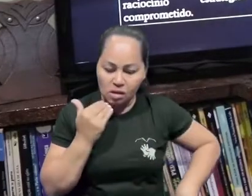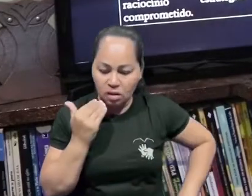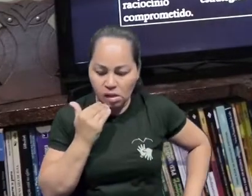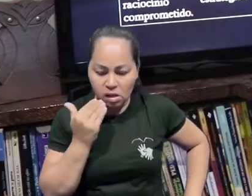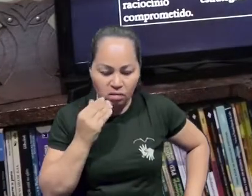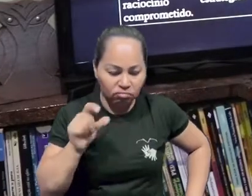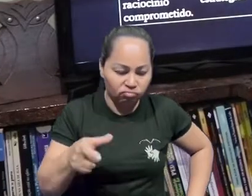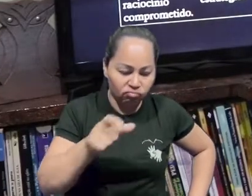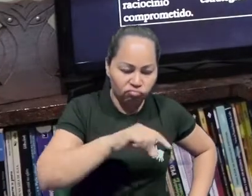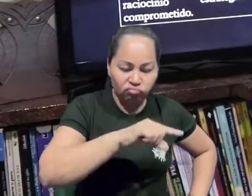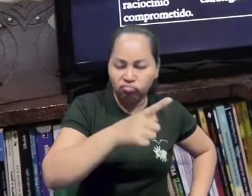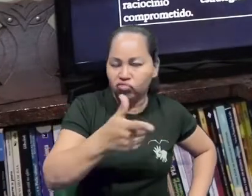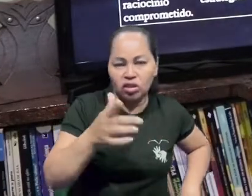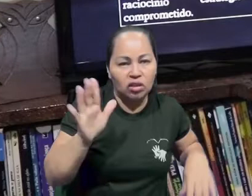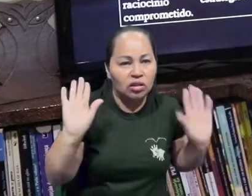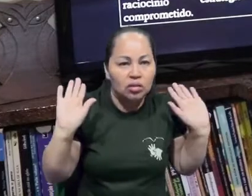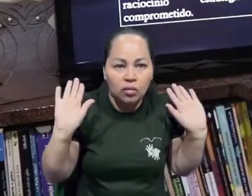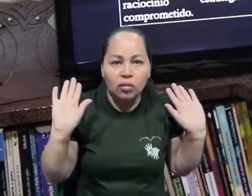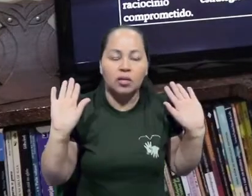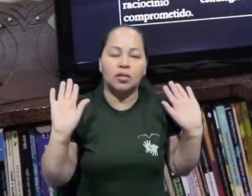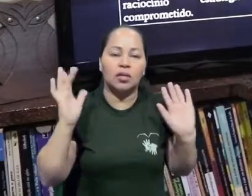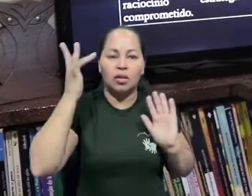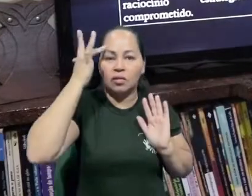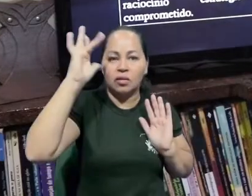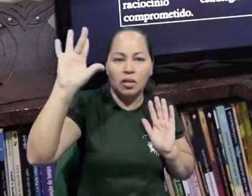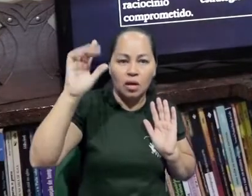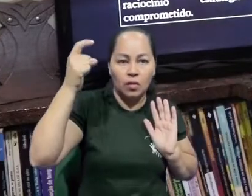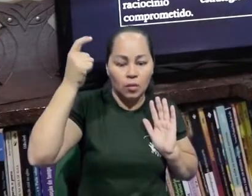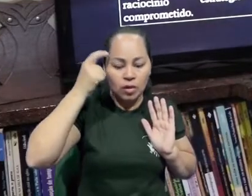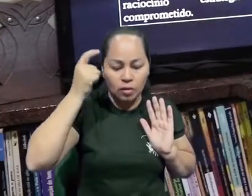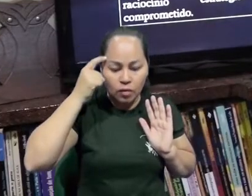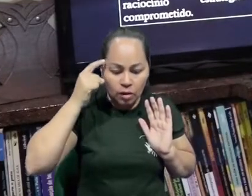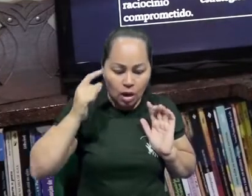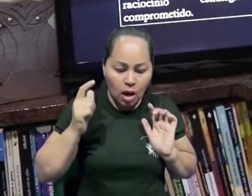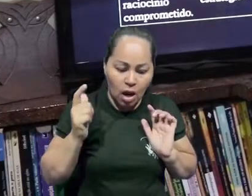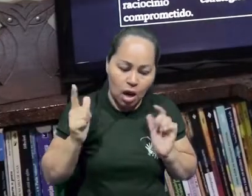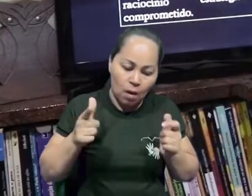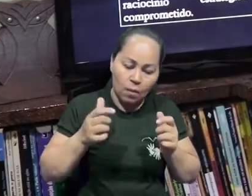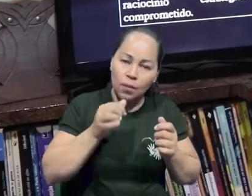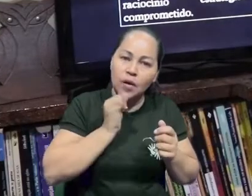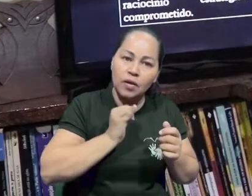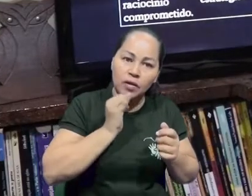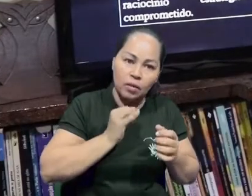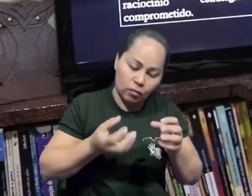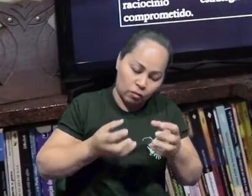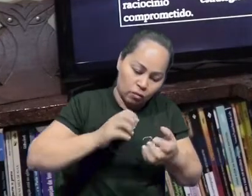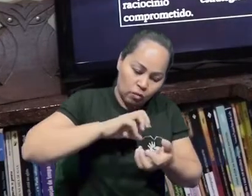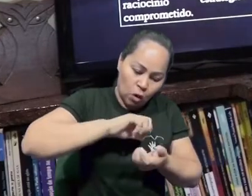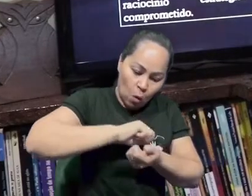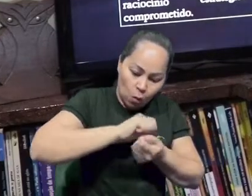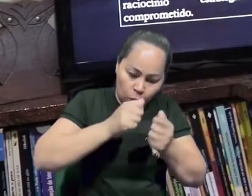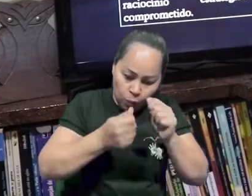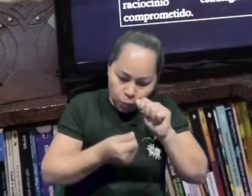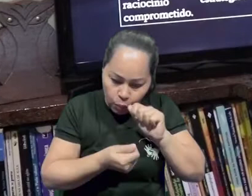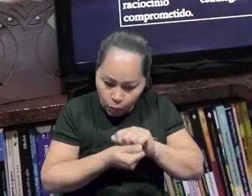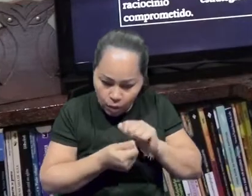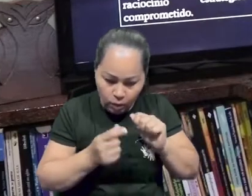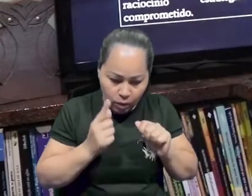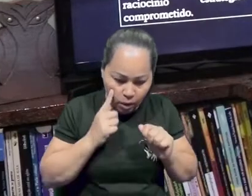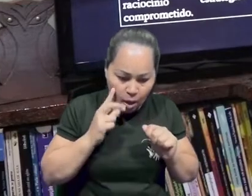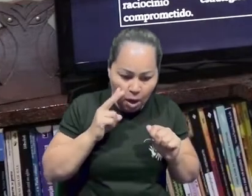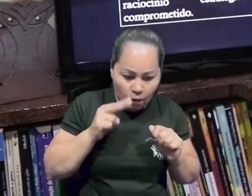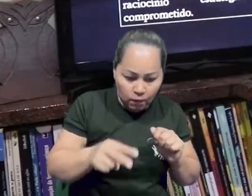um pensamento do que ele vai montar, né? Um pensamento prévio, vou montar um carrinho, não, ainda não